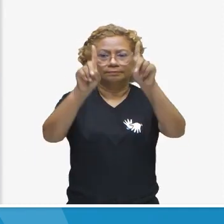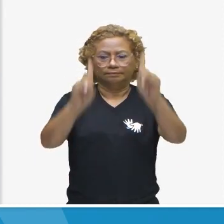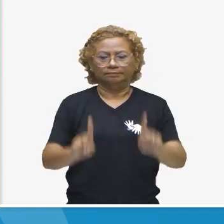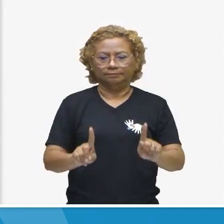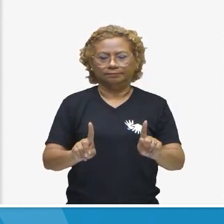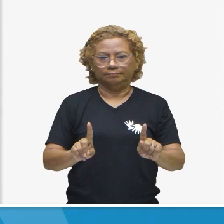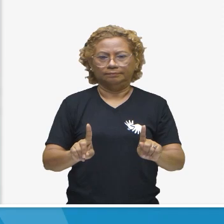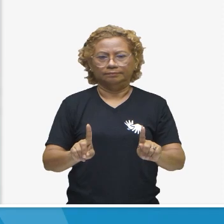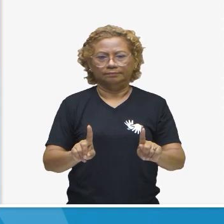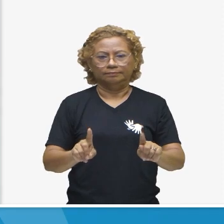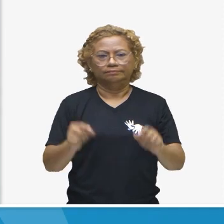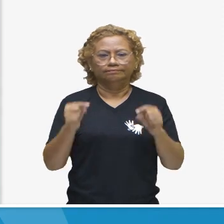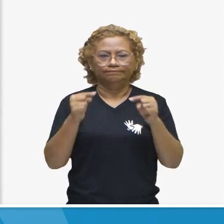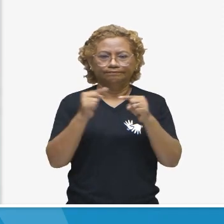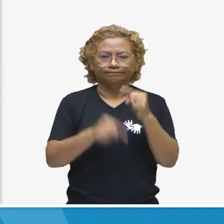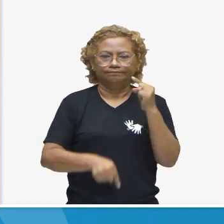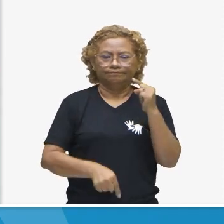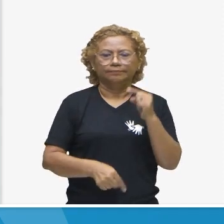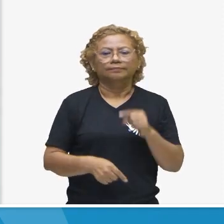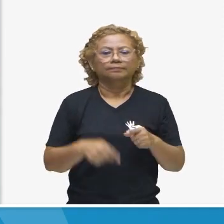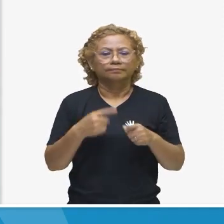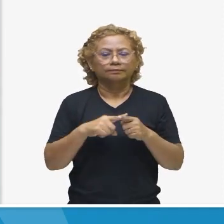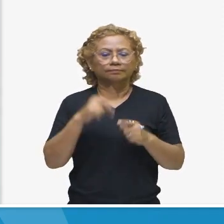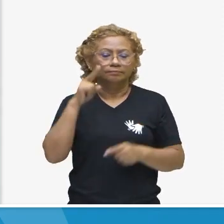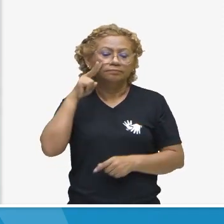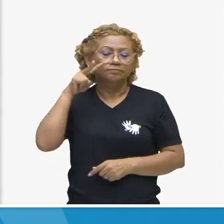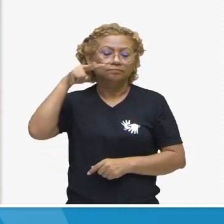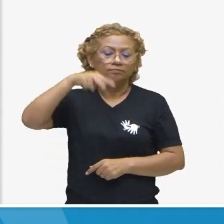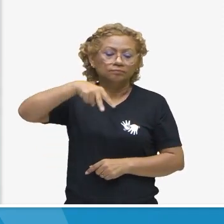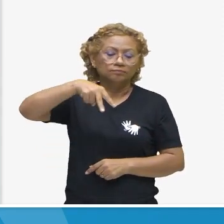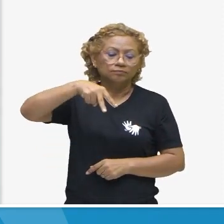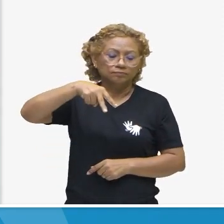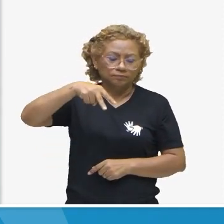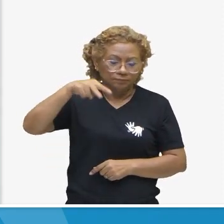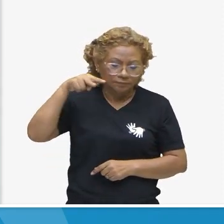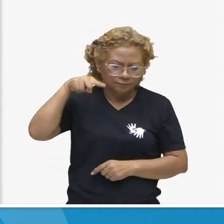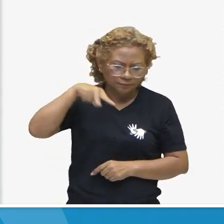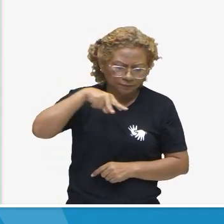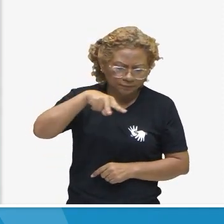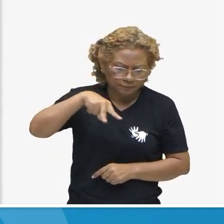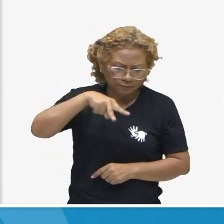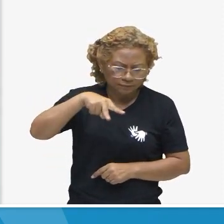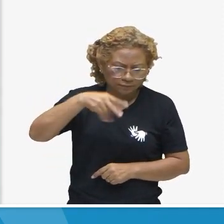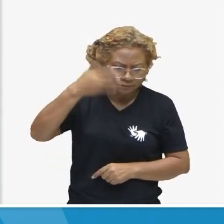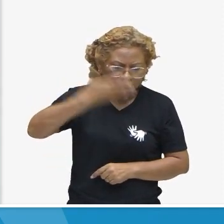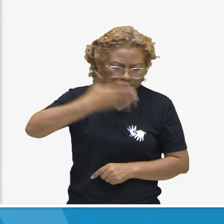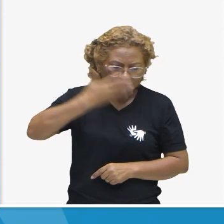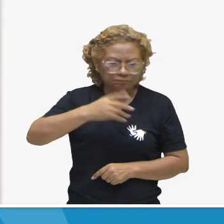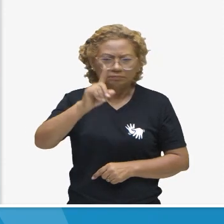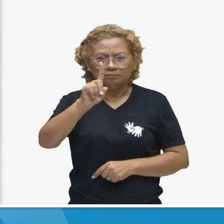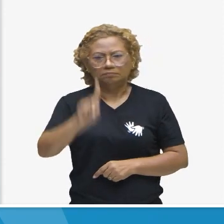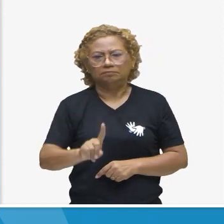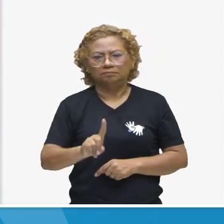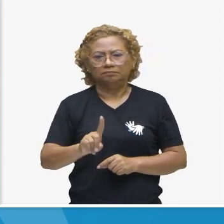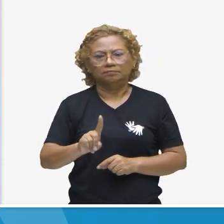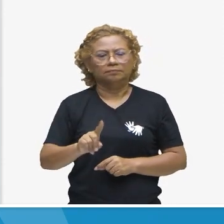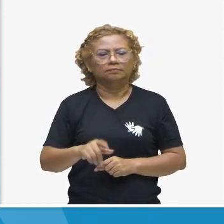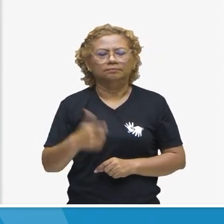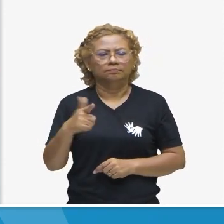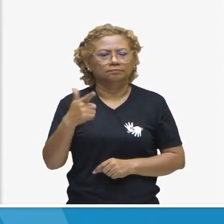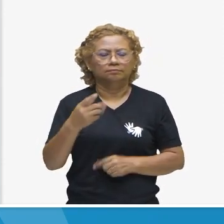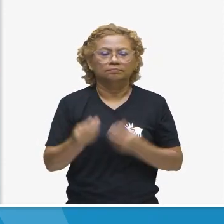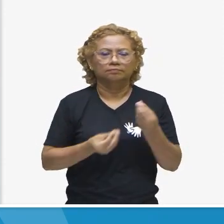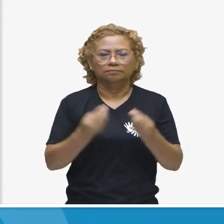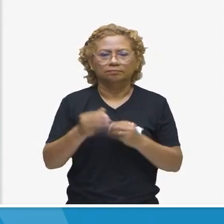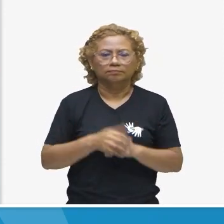quê? Porque eu estou observando de cima, então não tem como eu ver uma reta observando de cima. Se eu estivesse